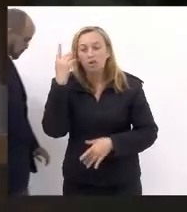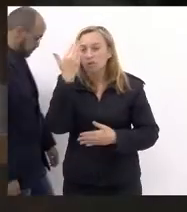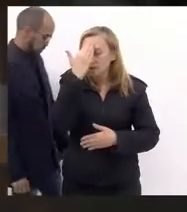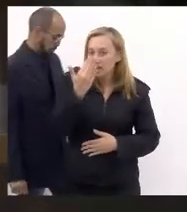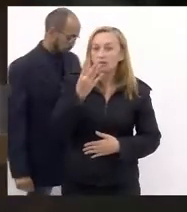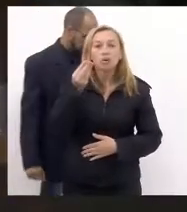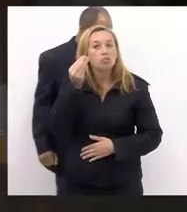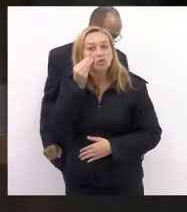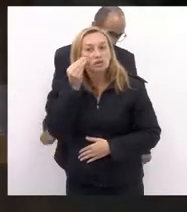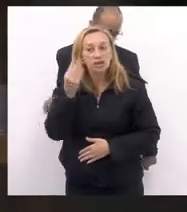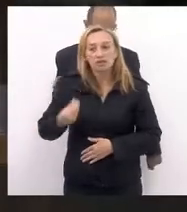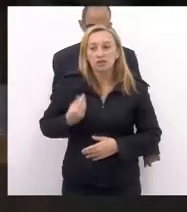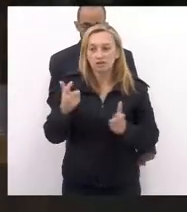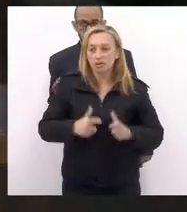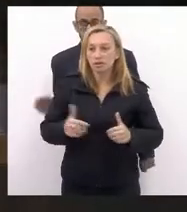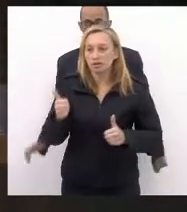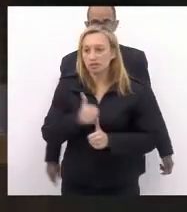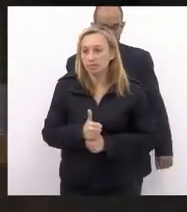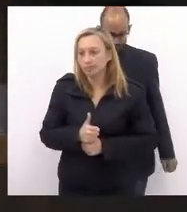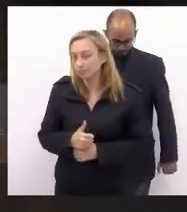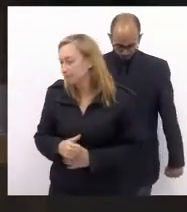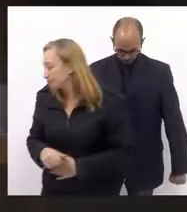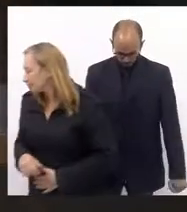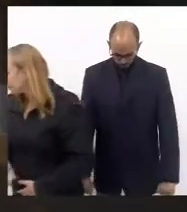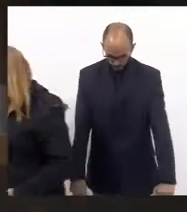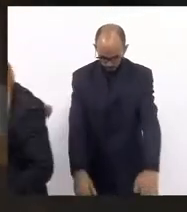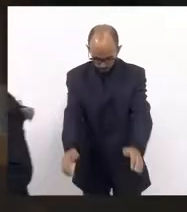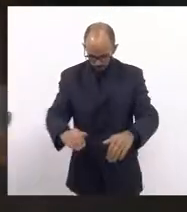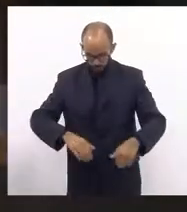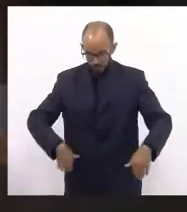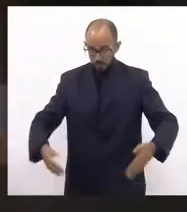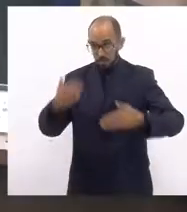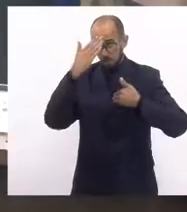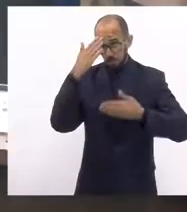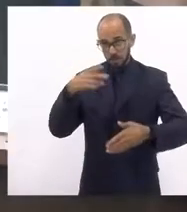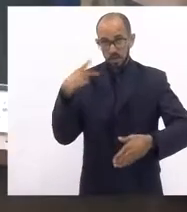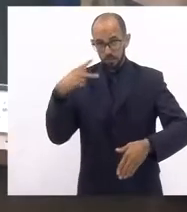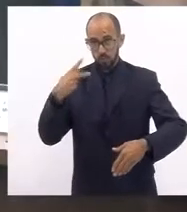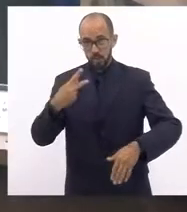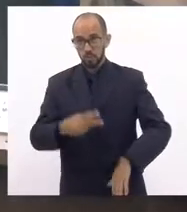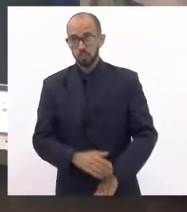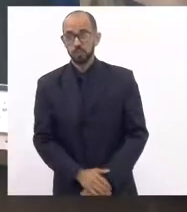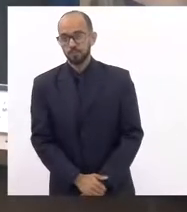pela oportunidade de estar aqui. Obrigada, vereador.